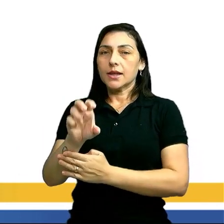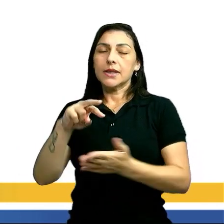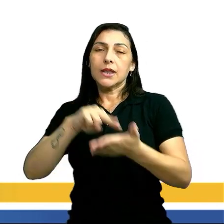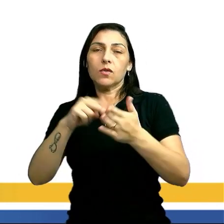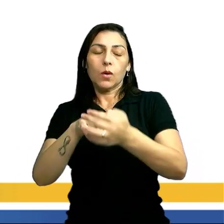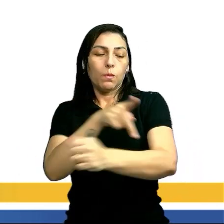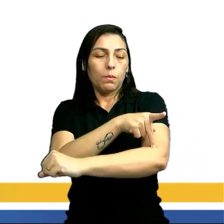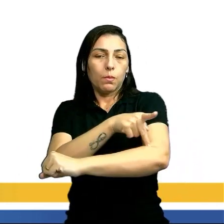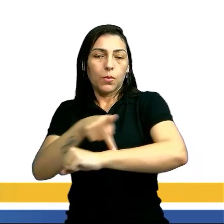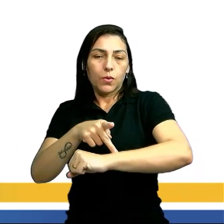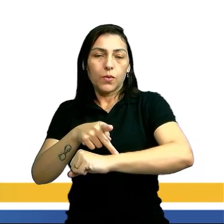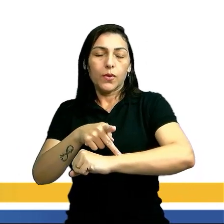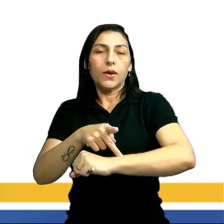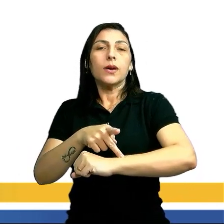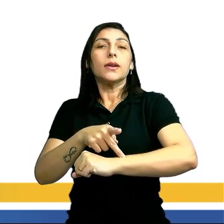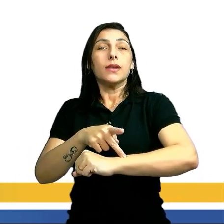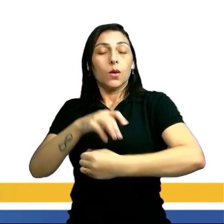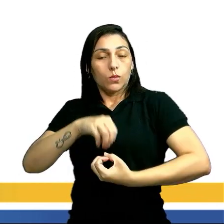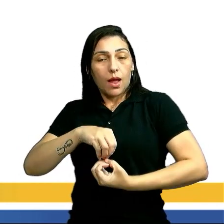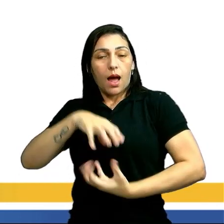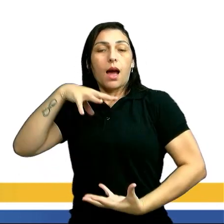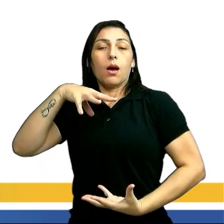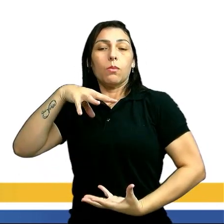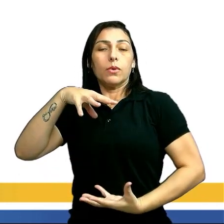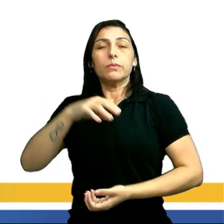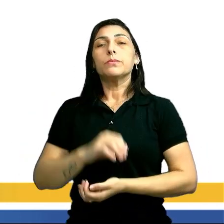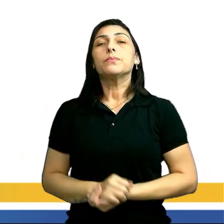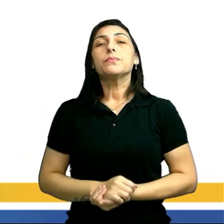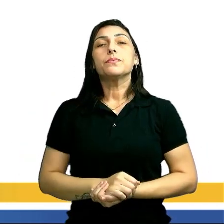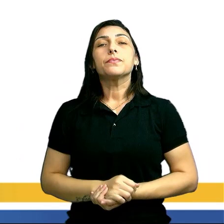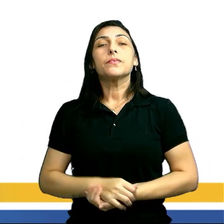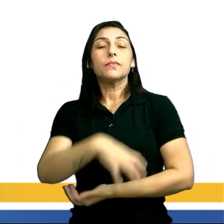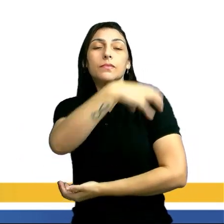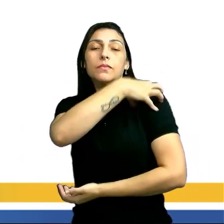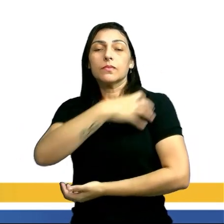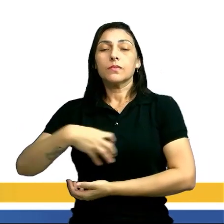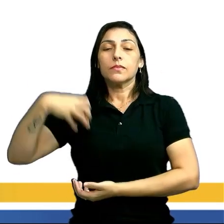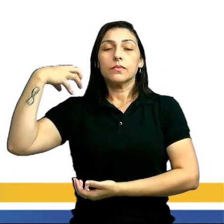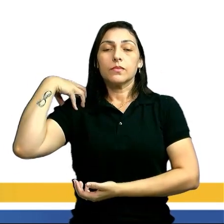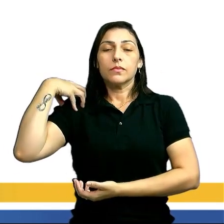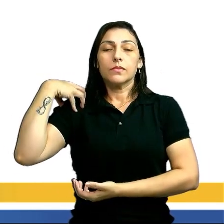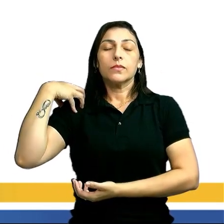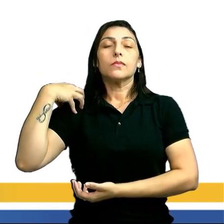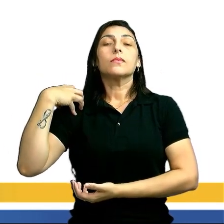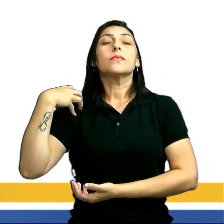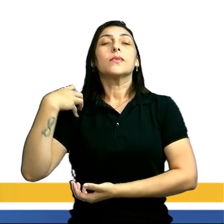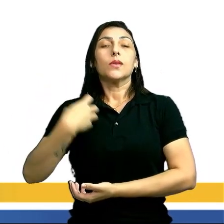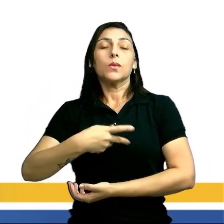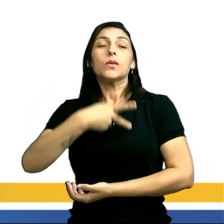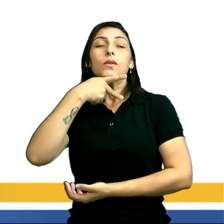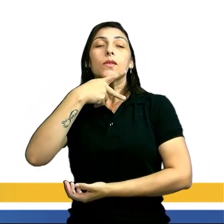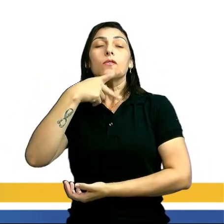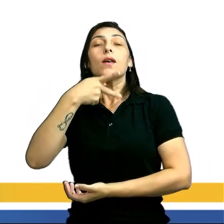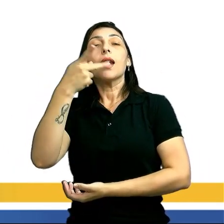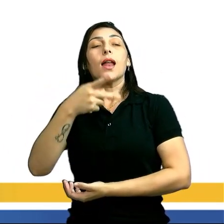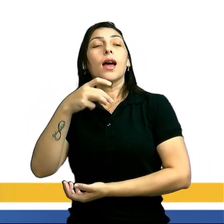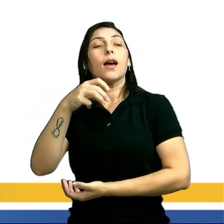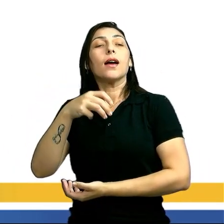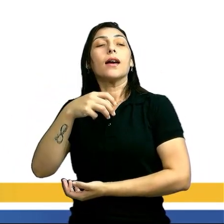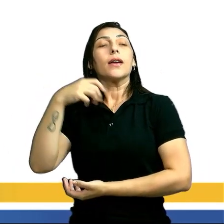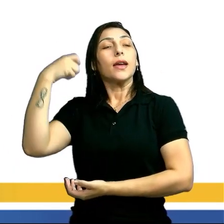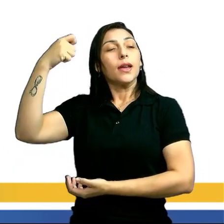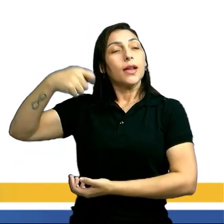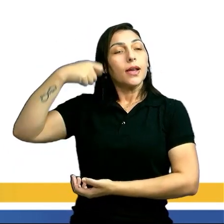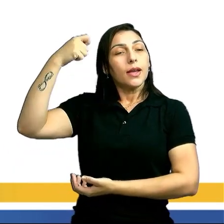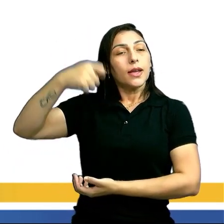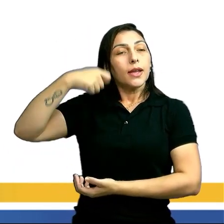significa purificação ou purgação. Aristóteles, então, ao contrário do Platão, afirmava que a mimese